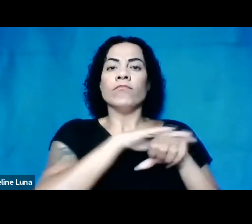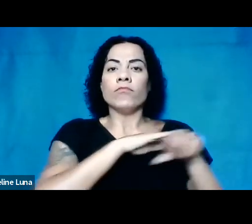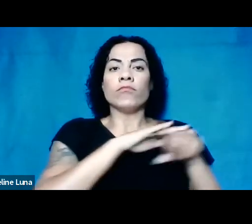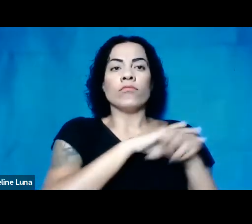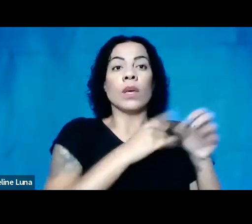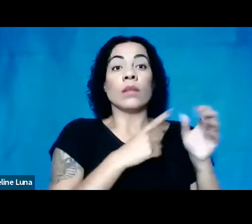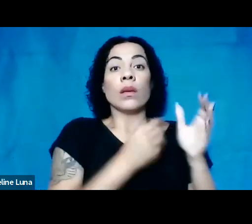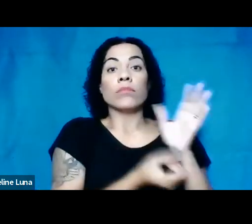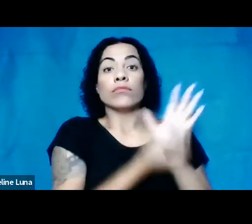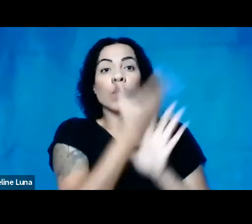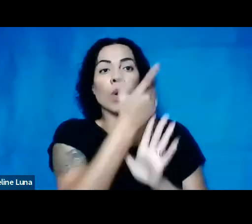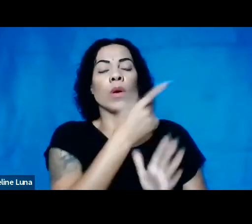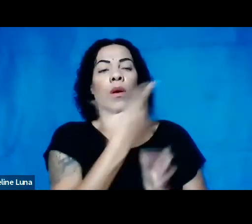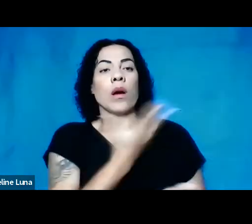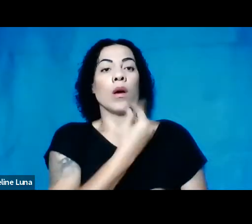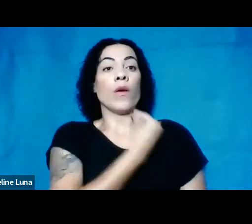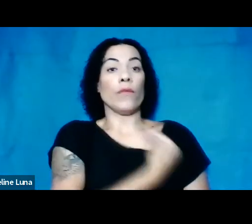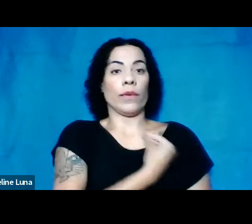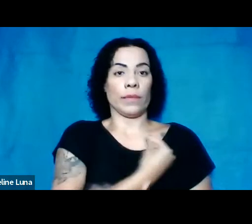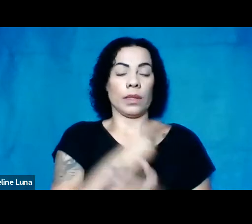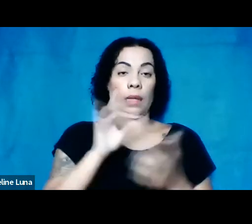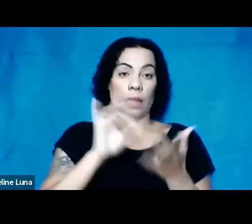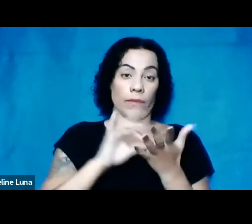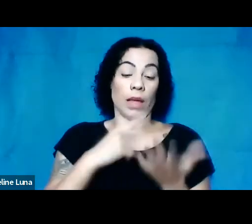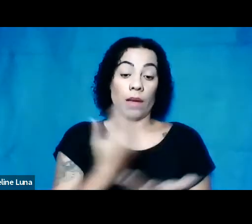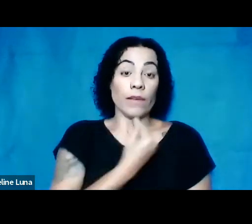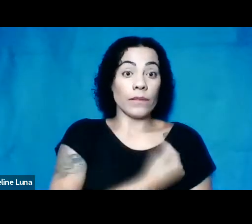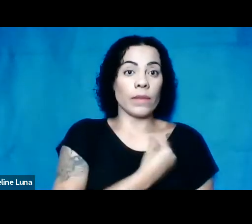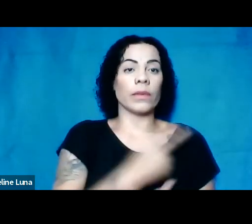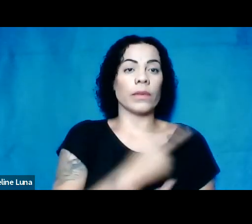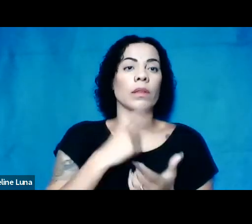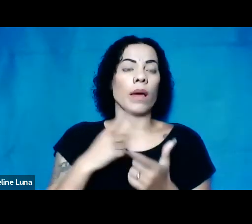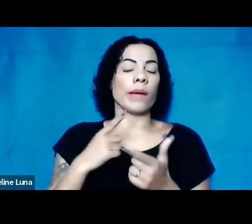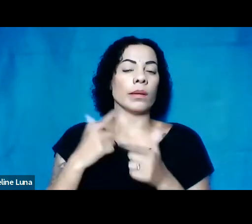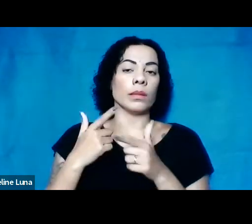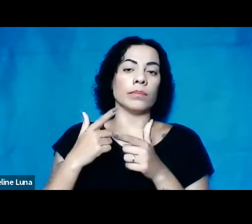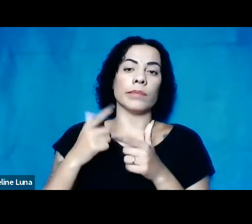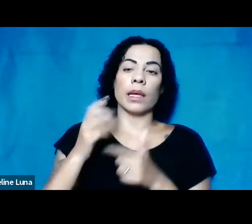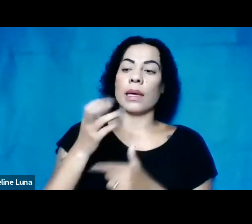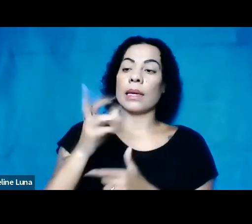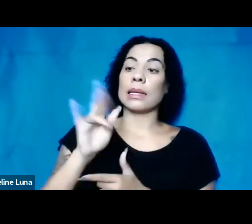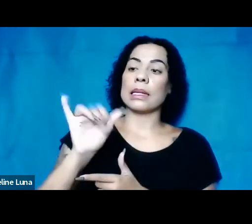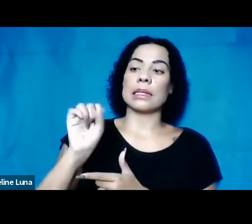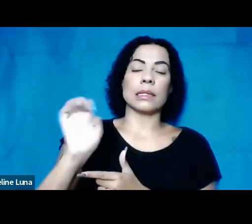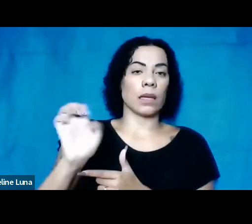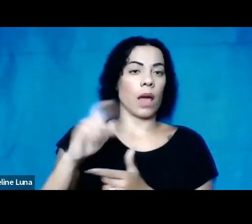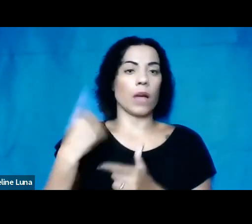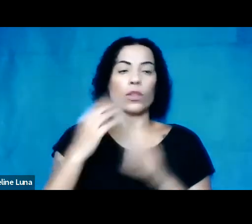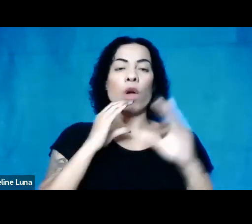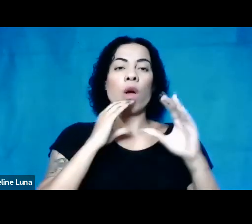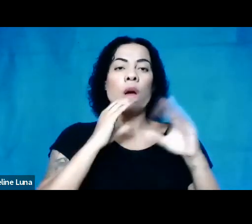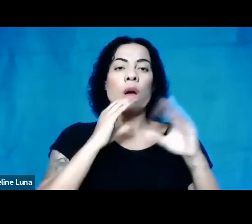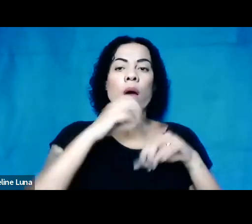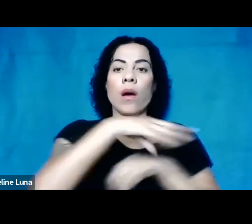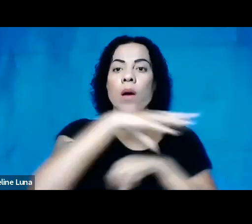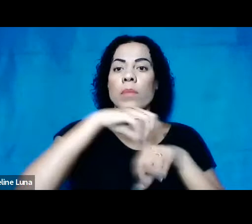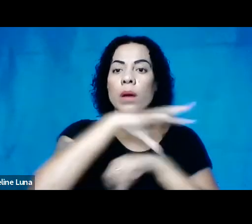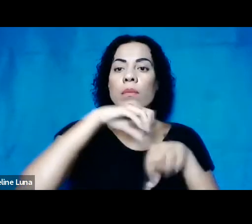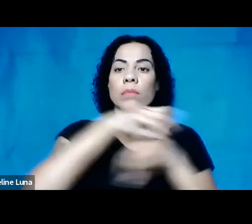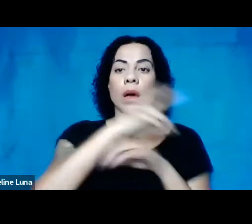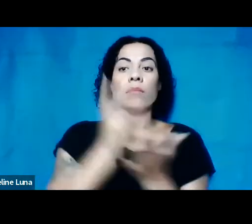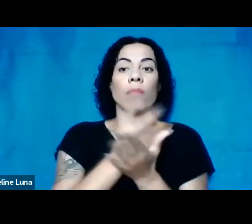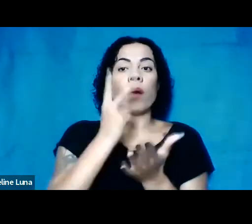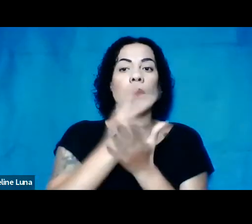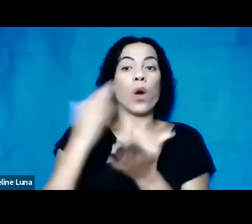surge, a gente está vivendo em crise constante, né? A gente está fazendo comunicação de crise desde o começo, e a gente... já vinha